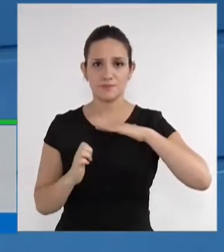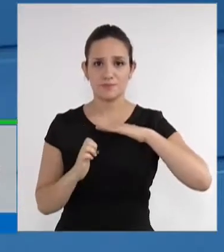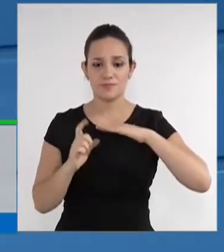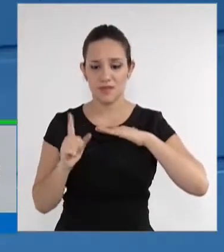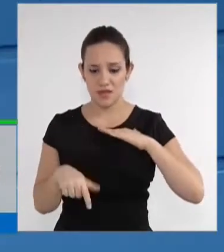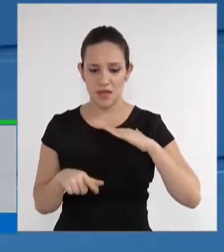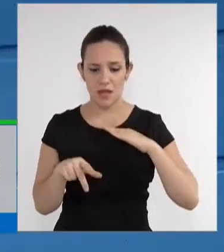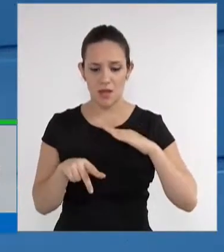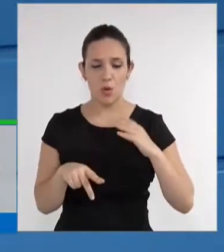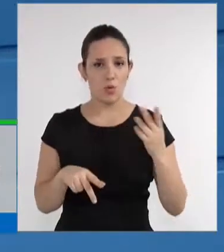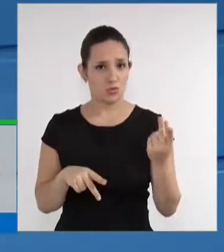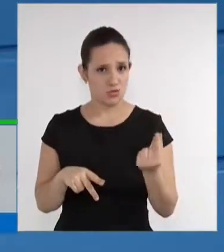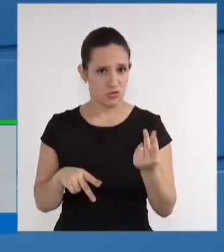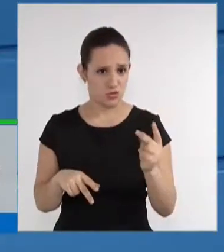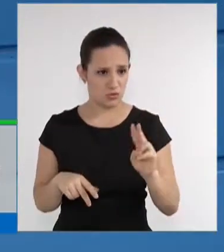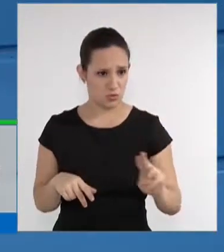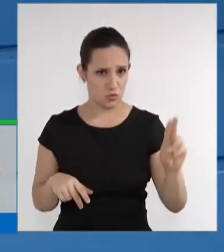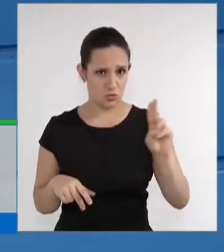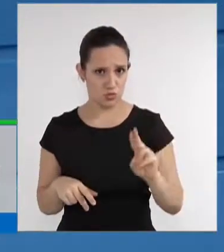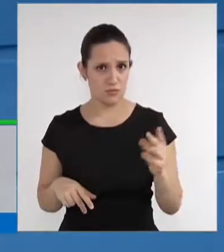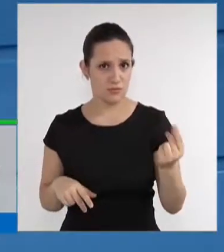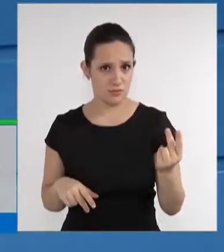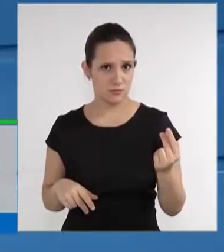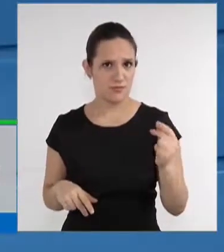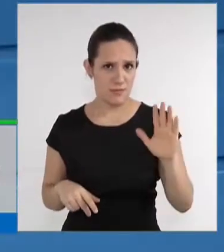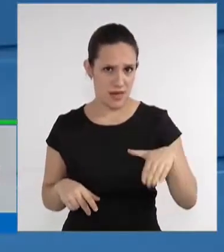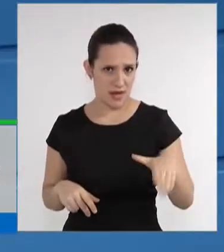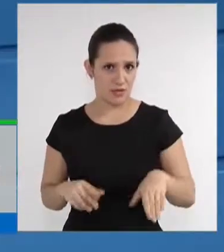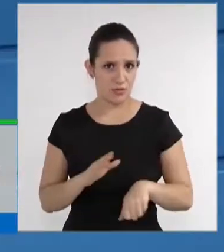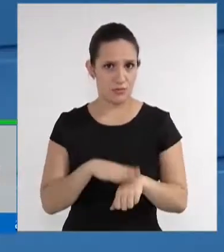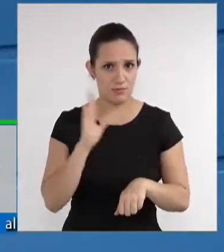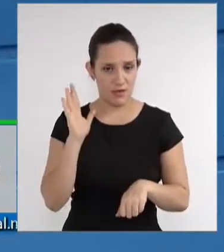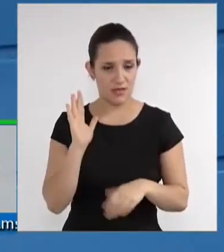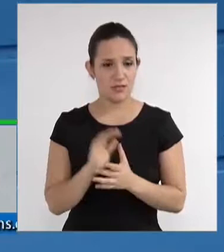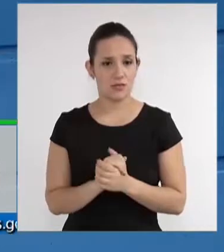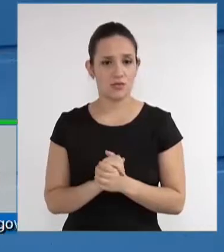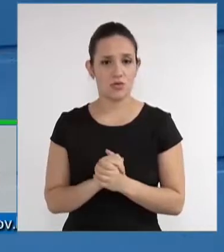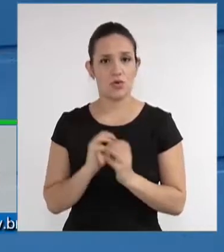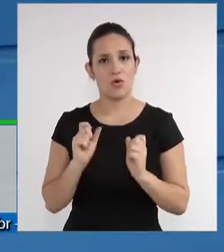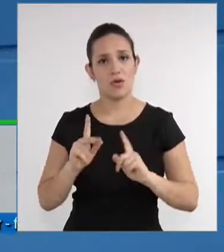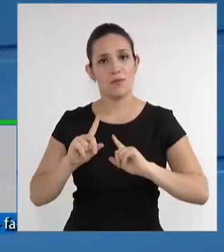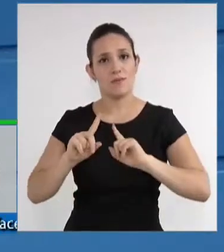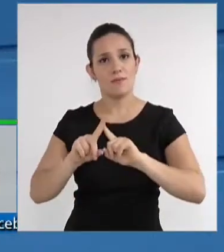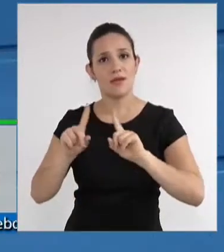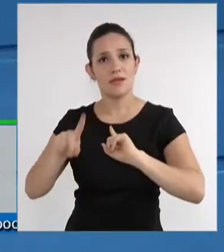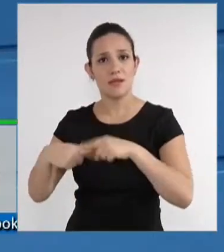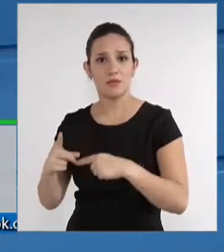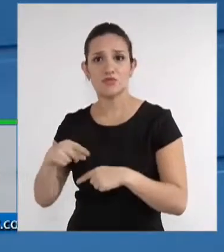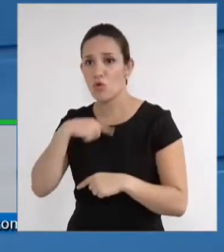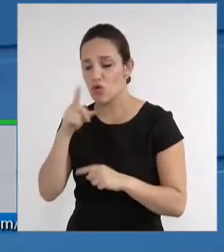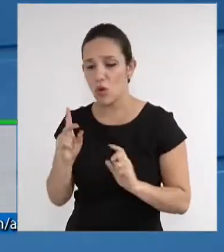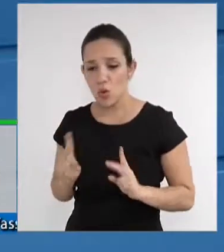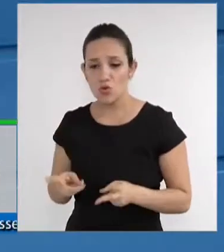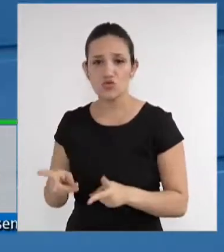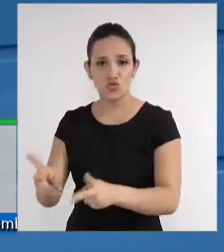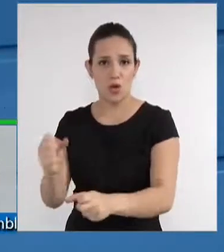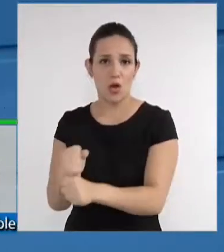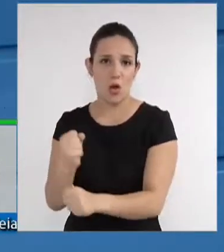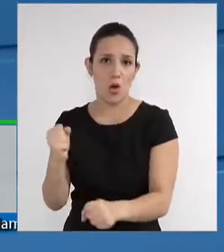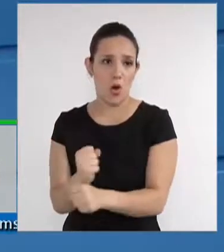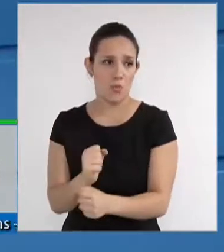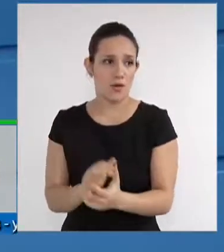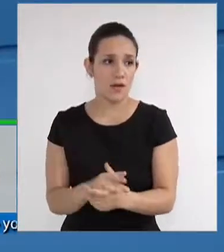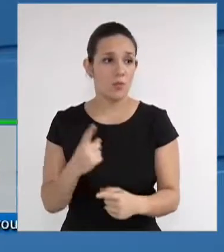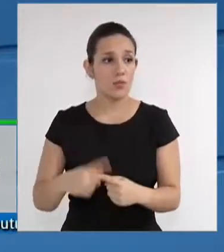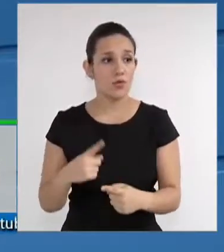questão do preço para poder pegar a obra, e aí depois acontece o quê? Não consegue tocar a obra.